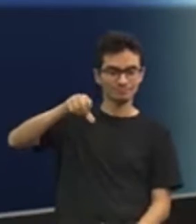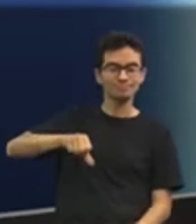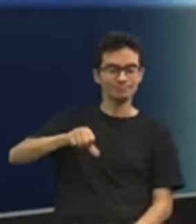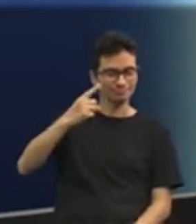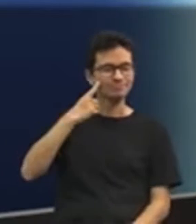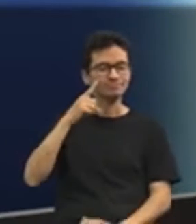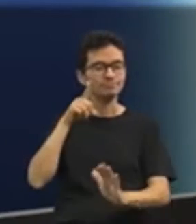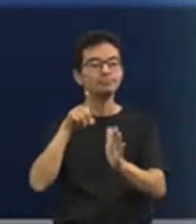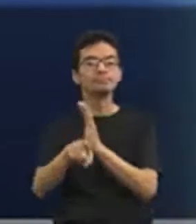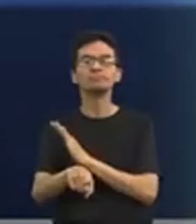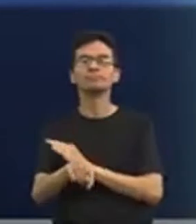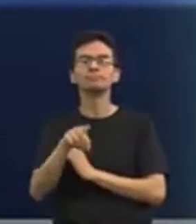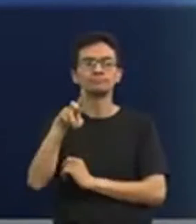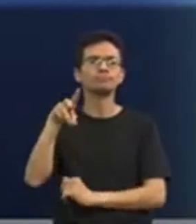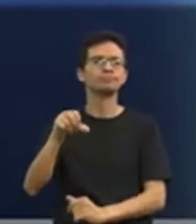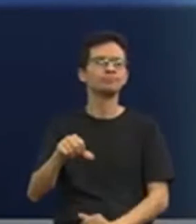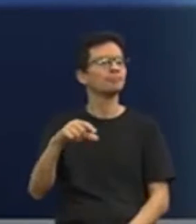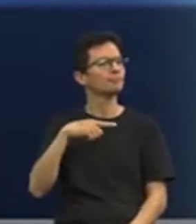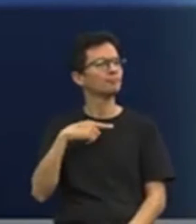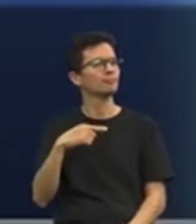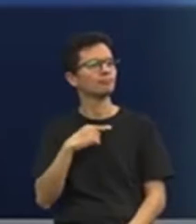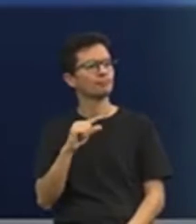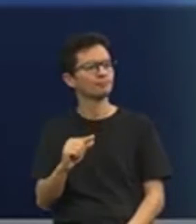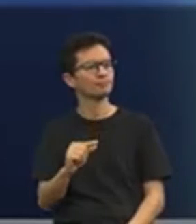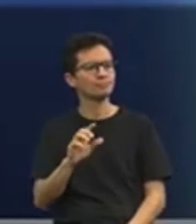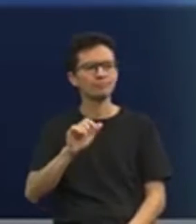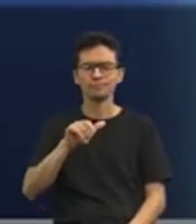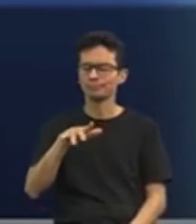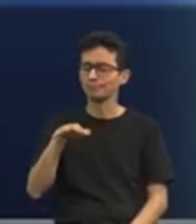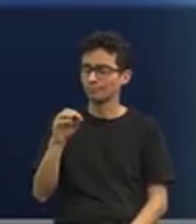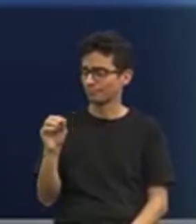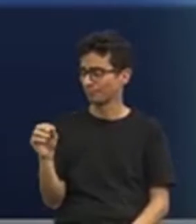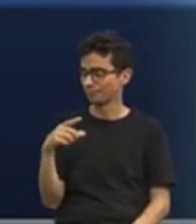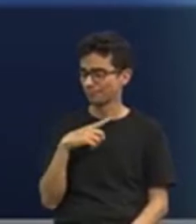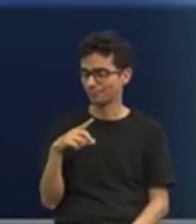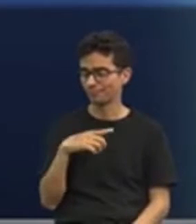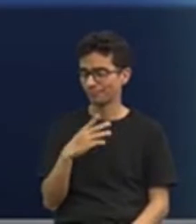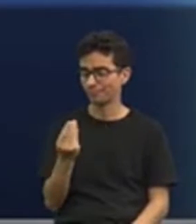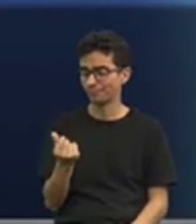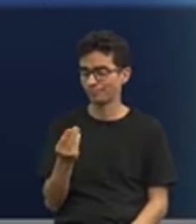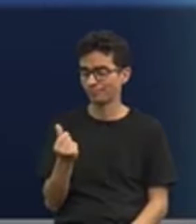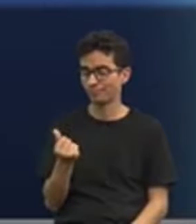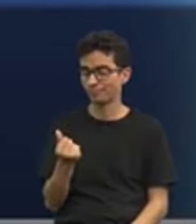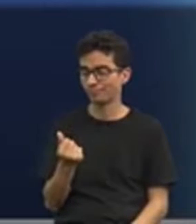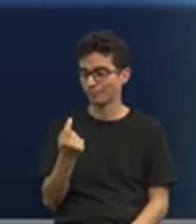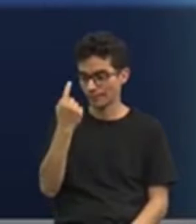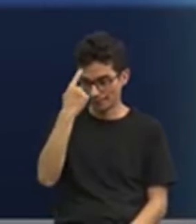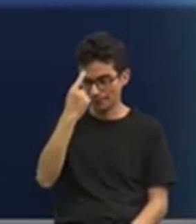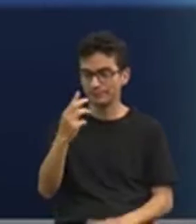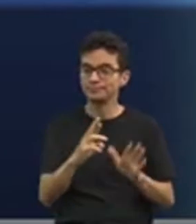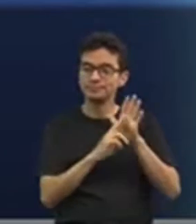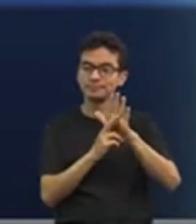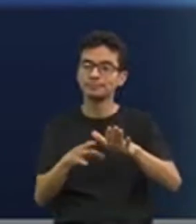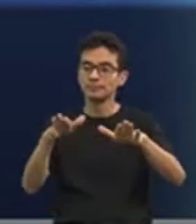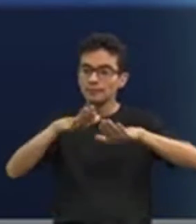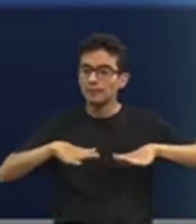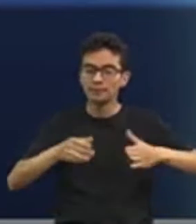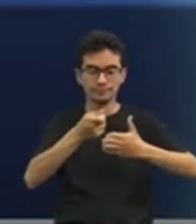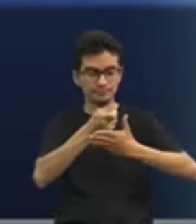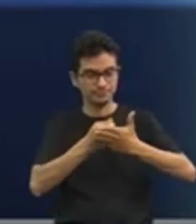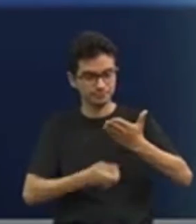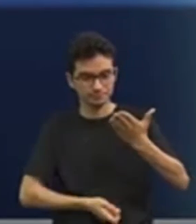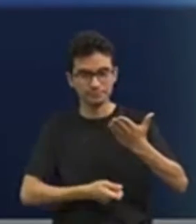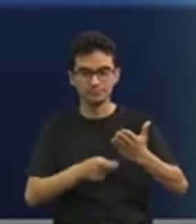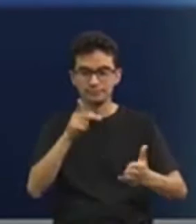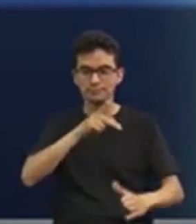59/59 nós temos aí um elemento uma referência a um texto do